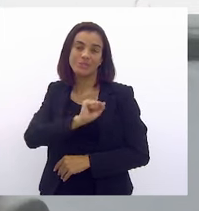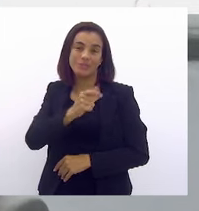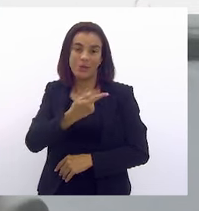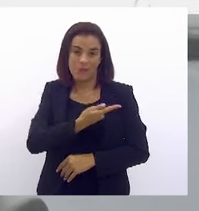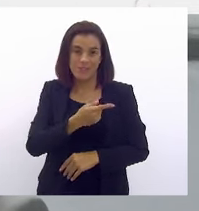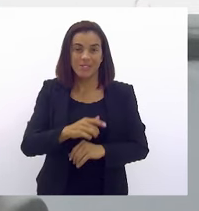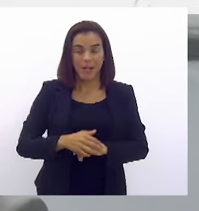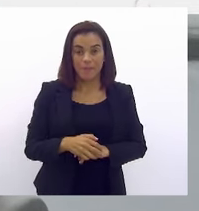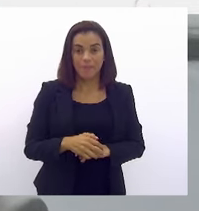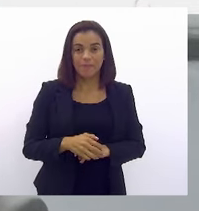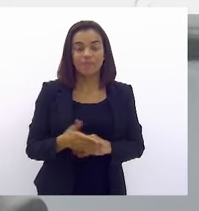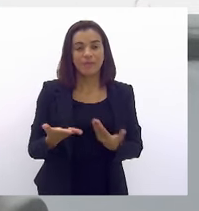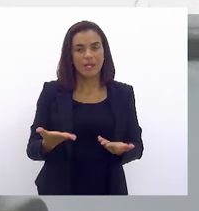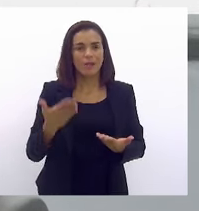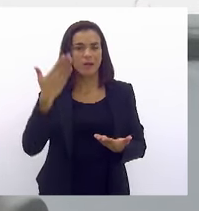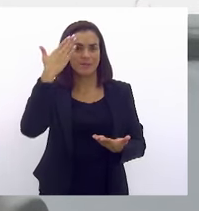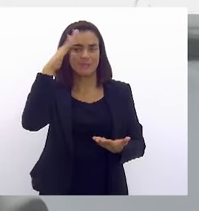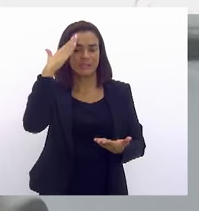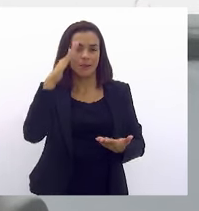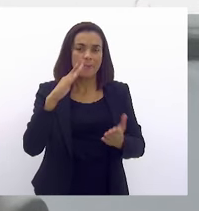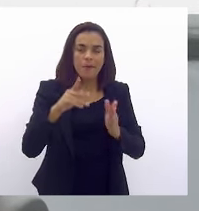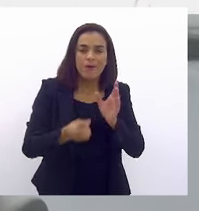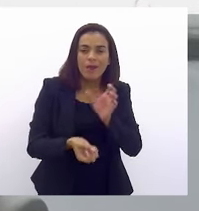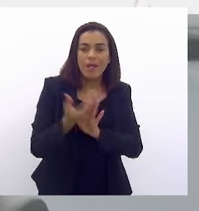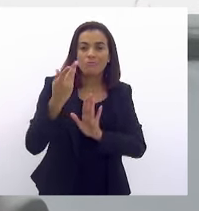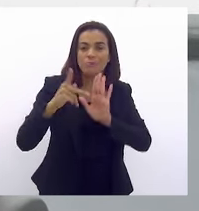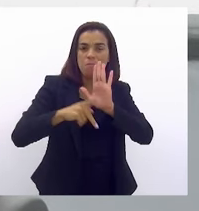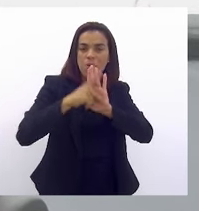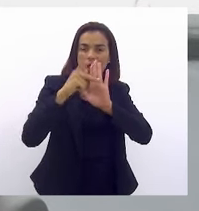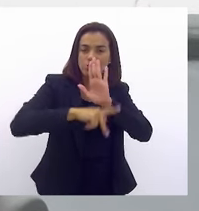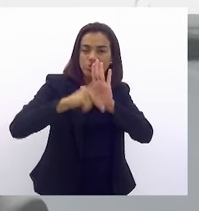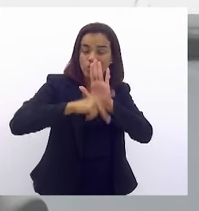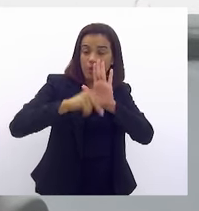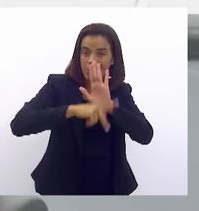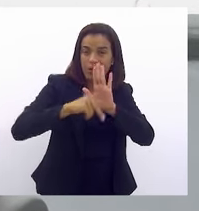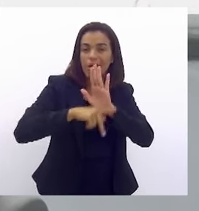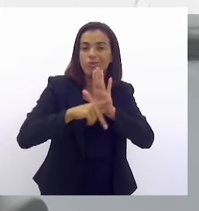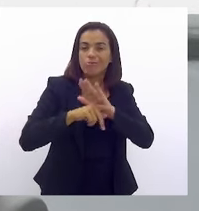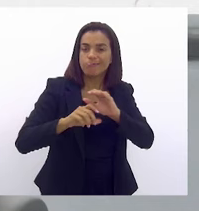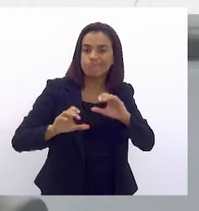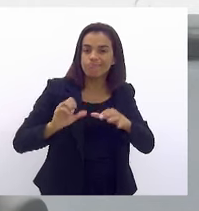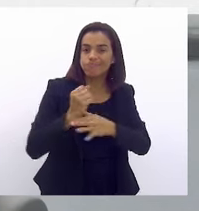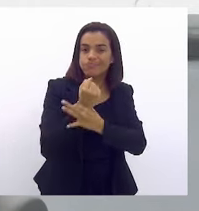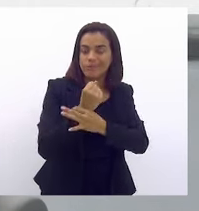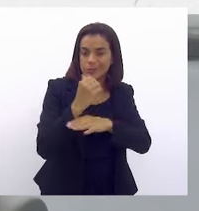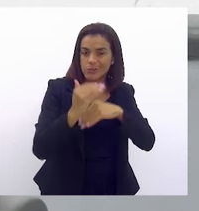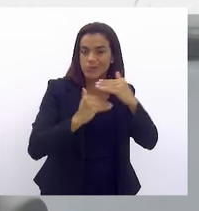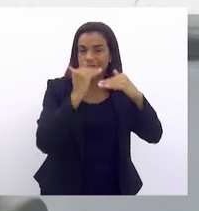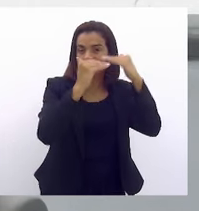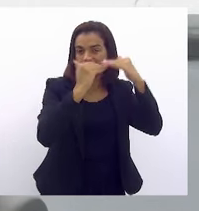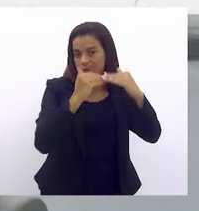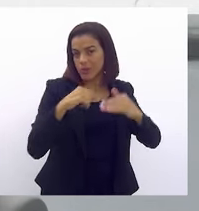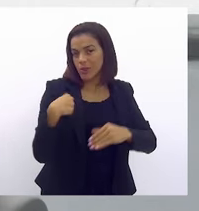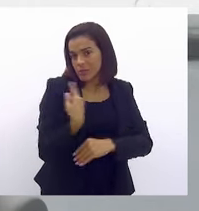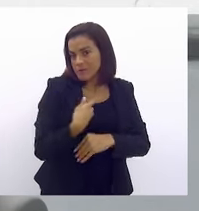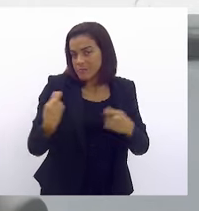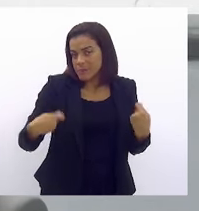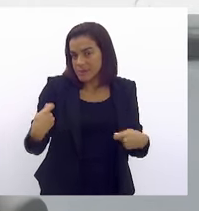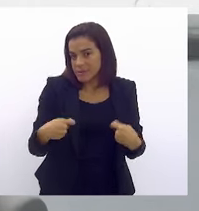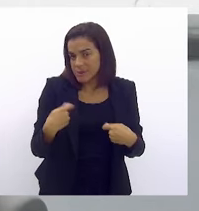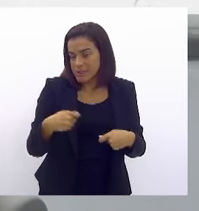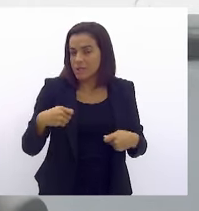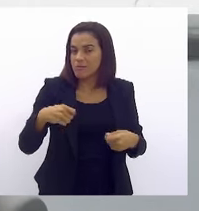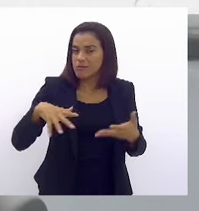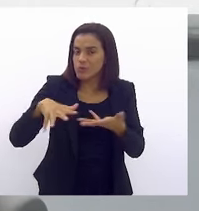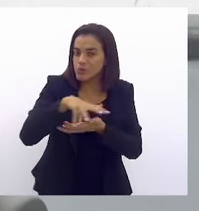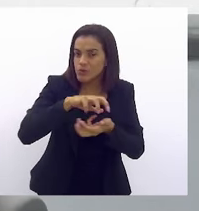né, de um projeto sustentável que a nossa cidade vai avançar. Né? Nós precisamos avançar com